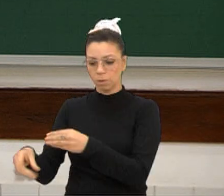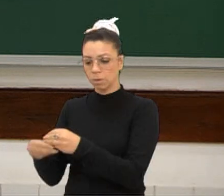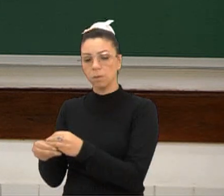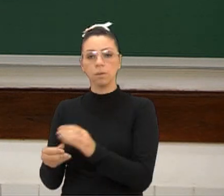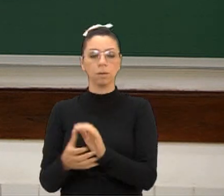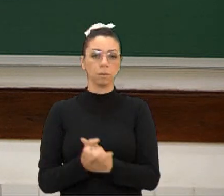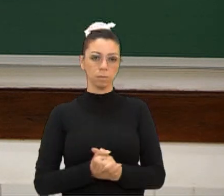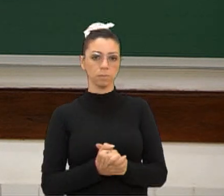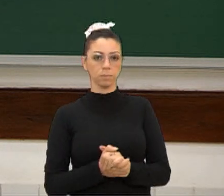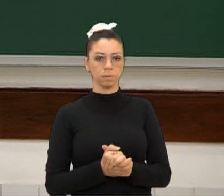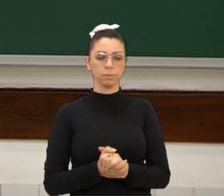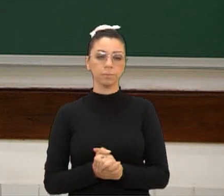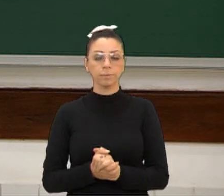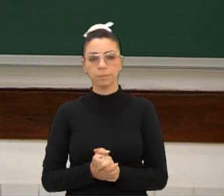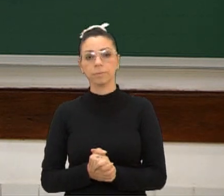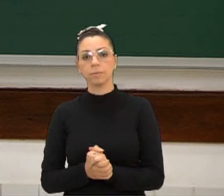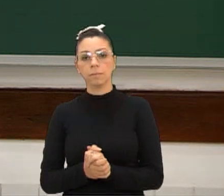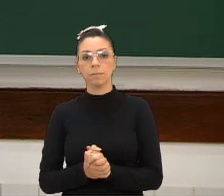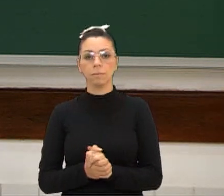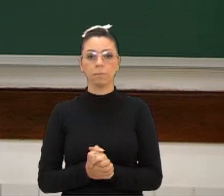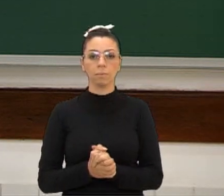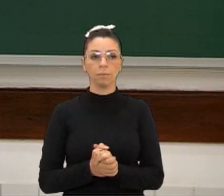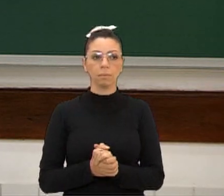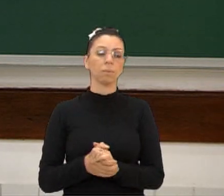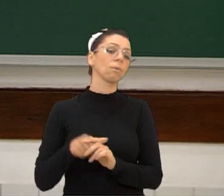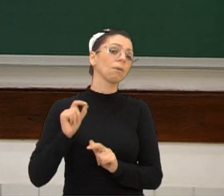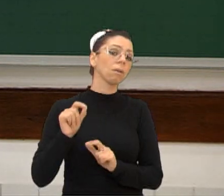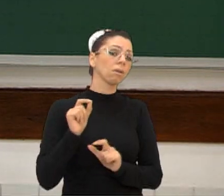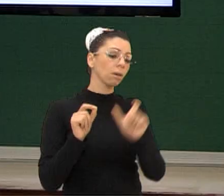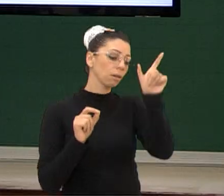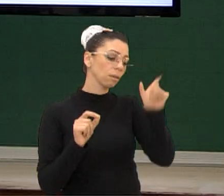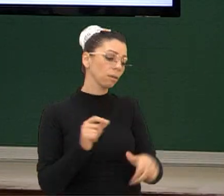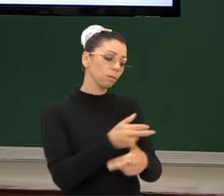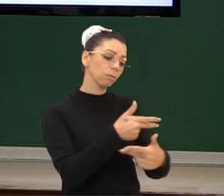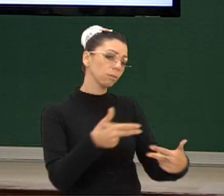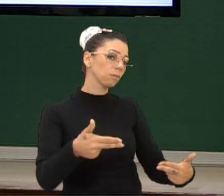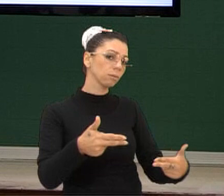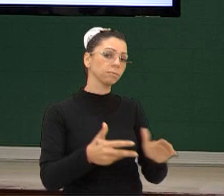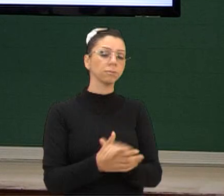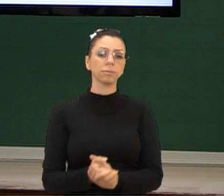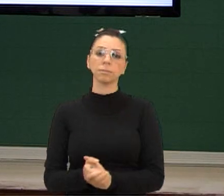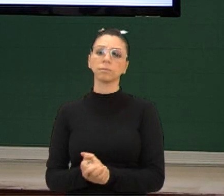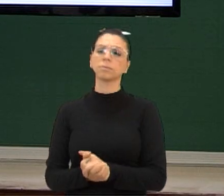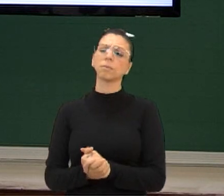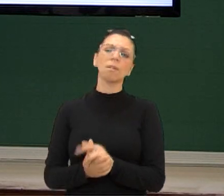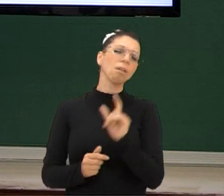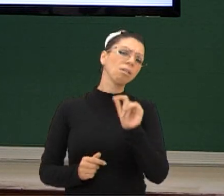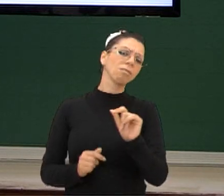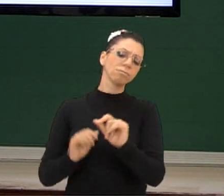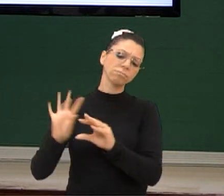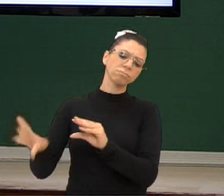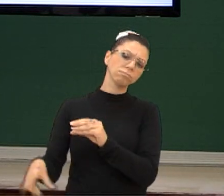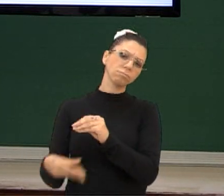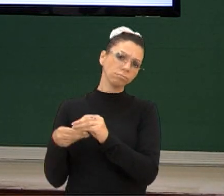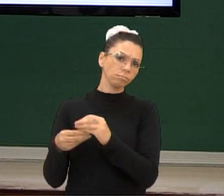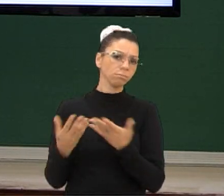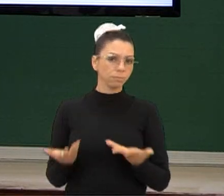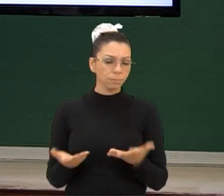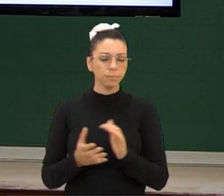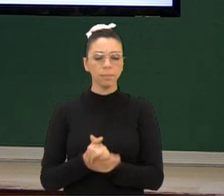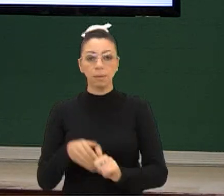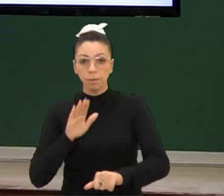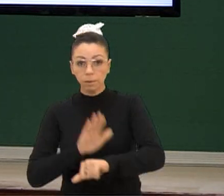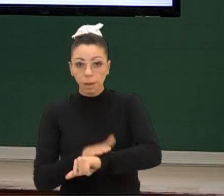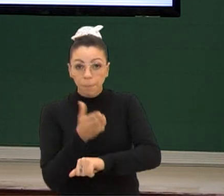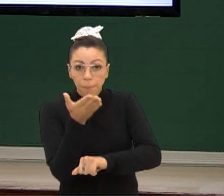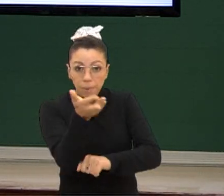ainda hoje para vocês. Então, vocês vão dizer quem é o sujeito e qual o predicado. Um